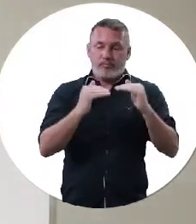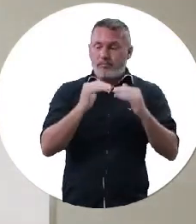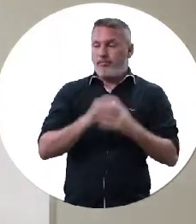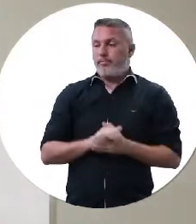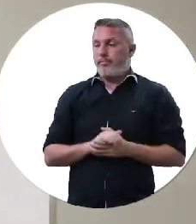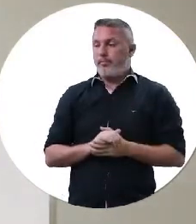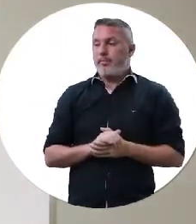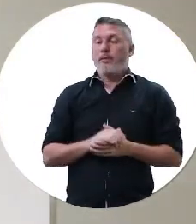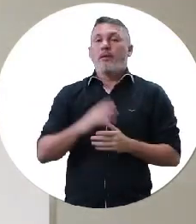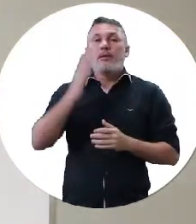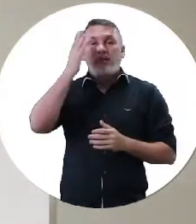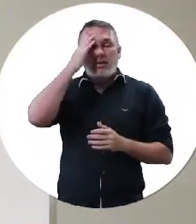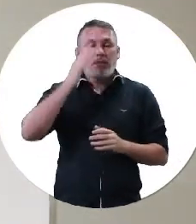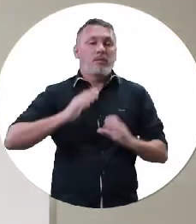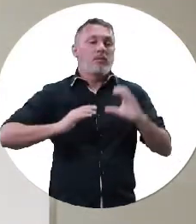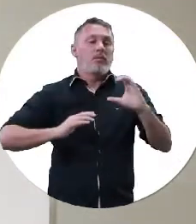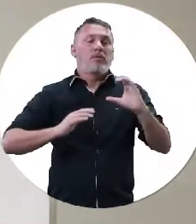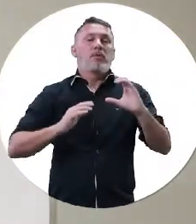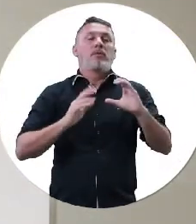Terminação de hidrocarboneto, O.